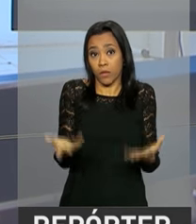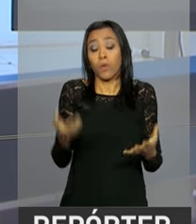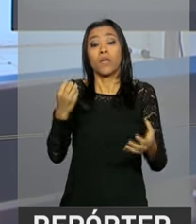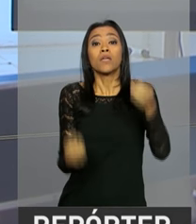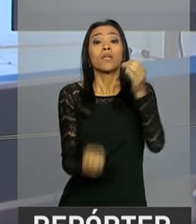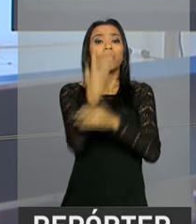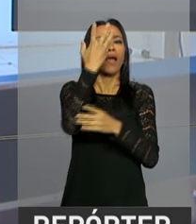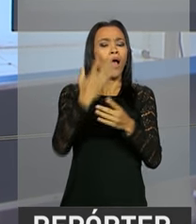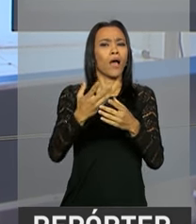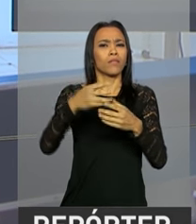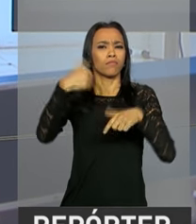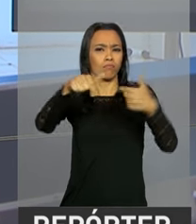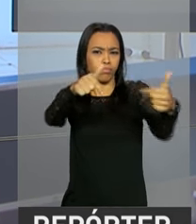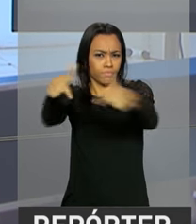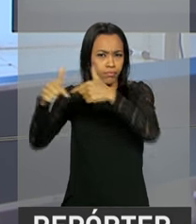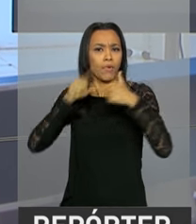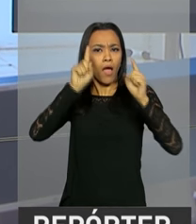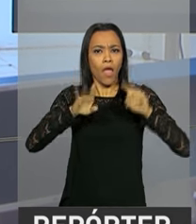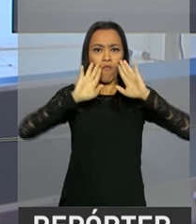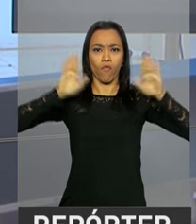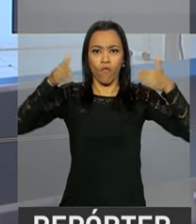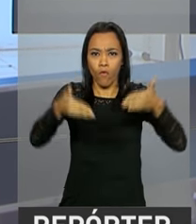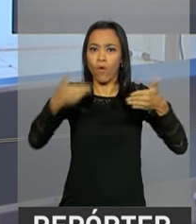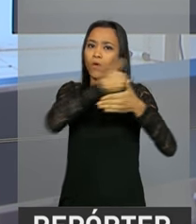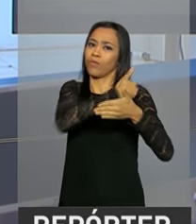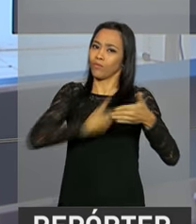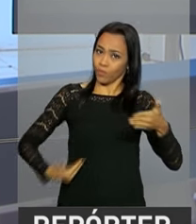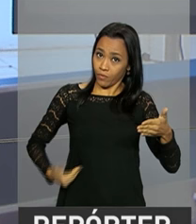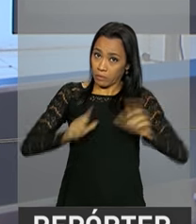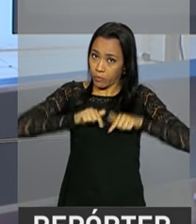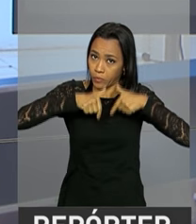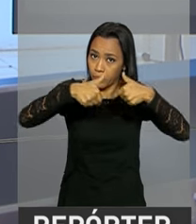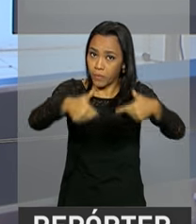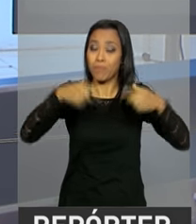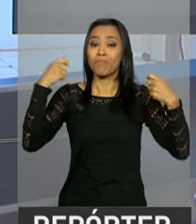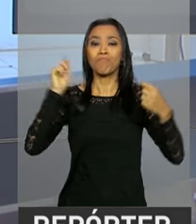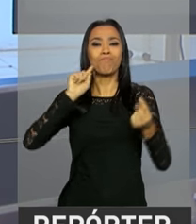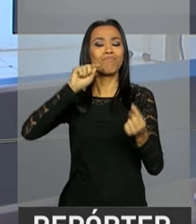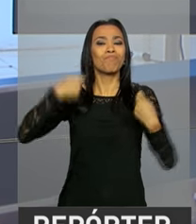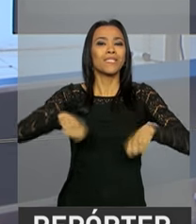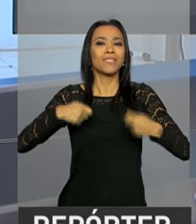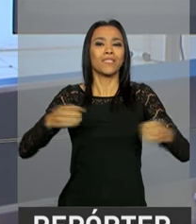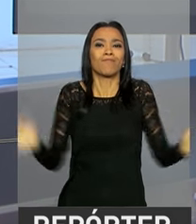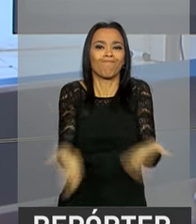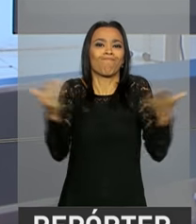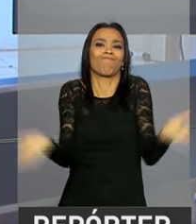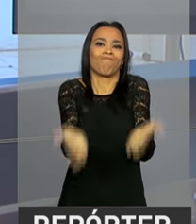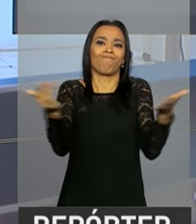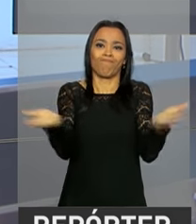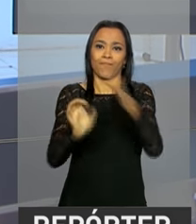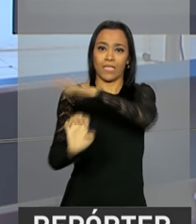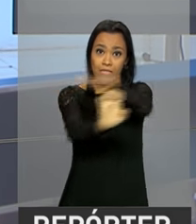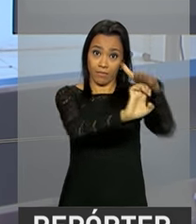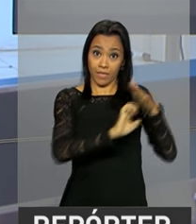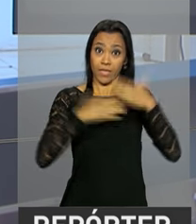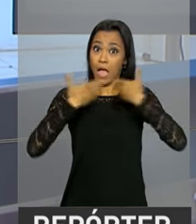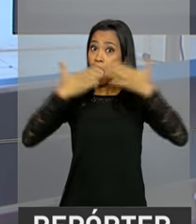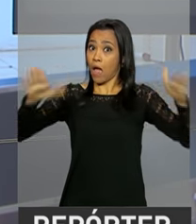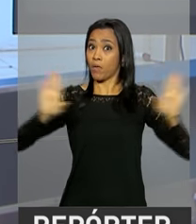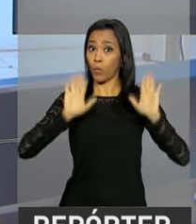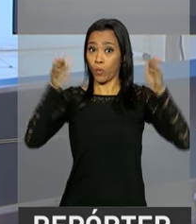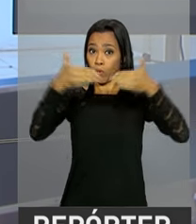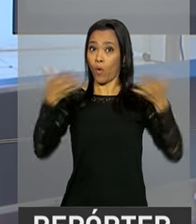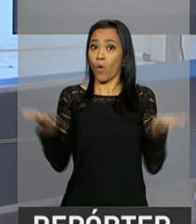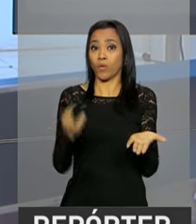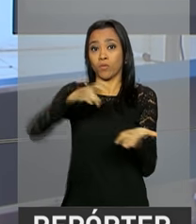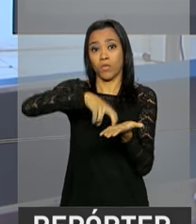empregos é um dos focos do seu governo ISS éis incentivar oor produtivo abriu o Fórum da Revista Exame